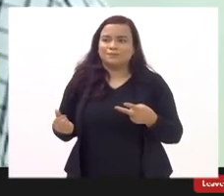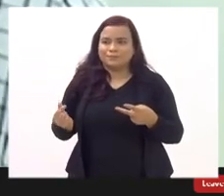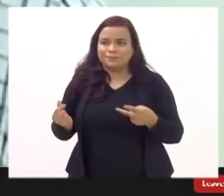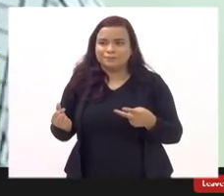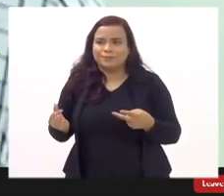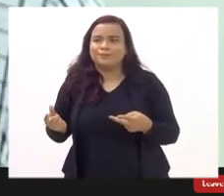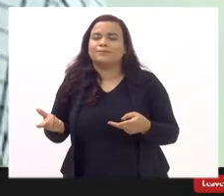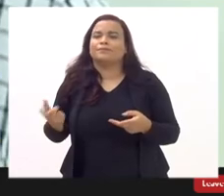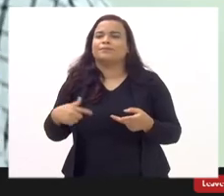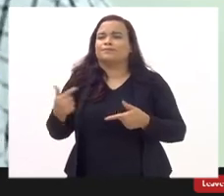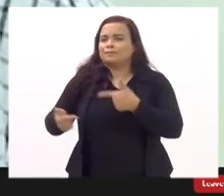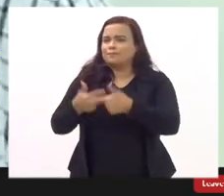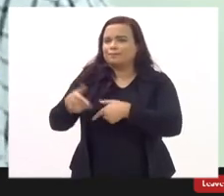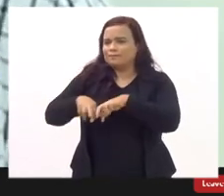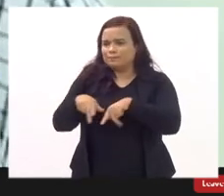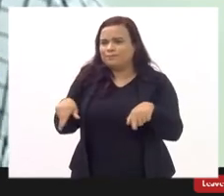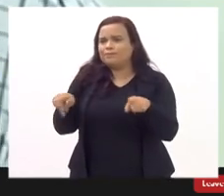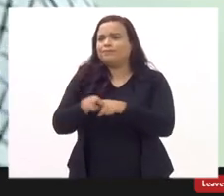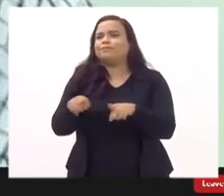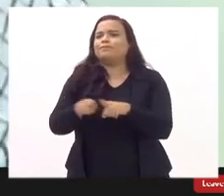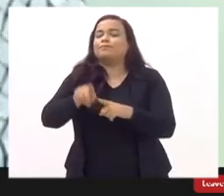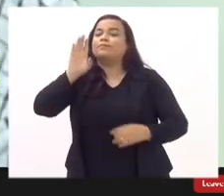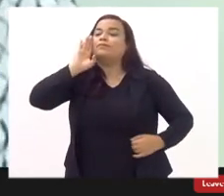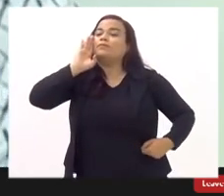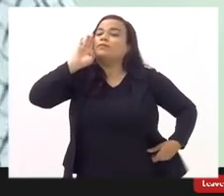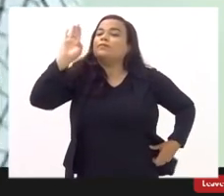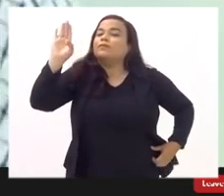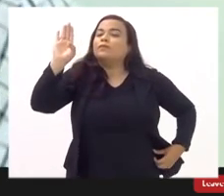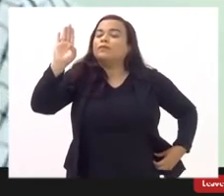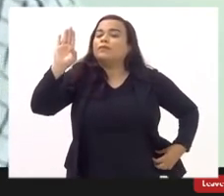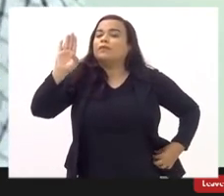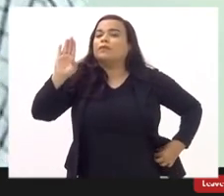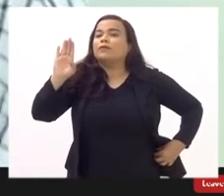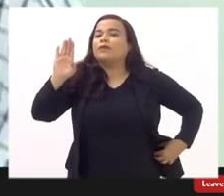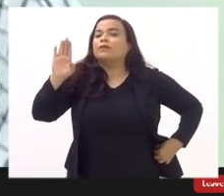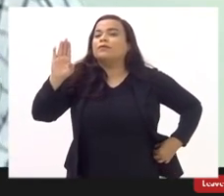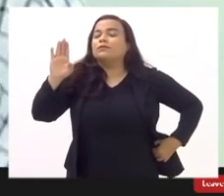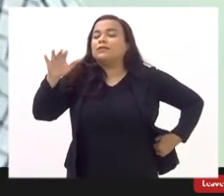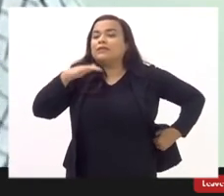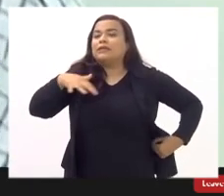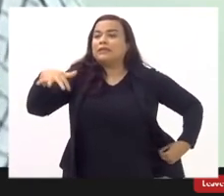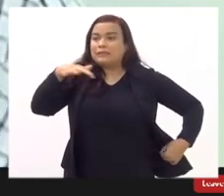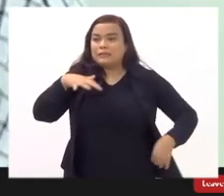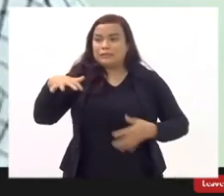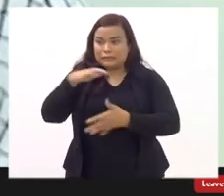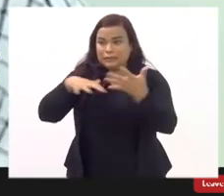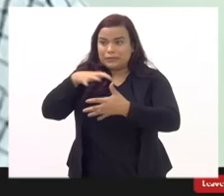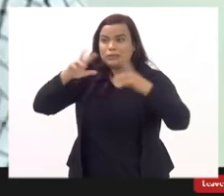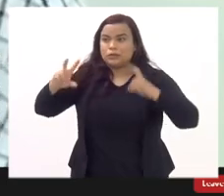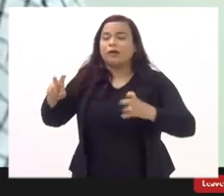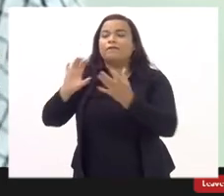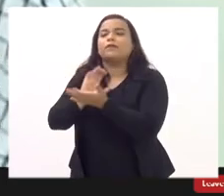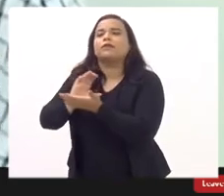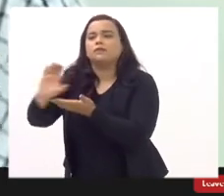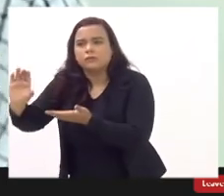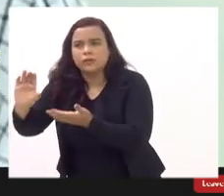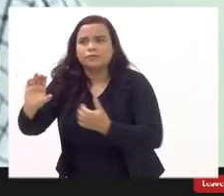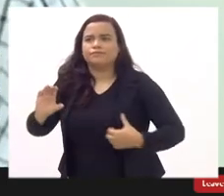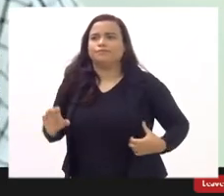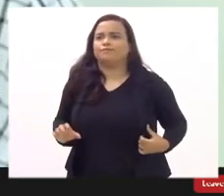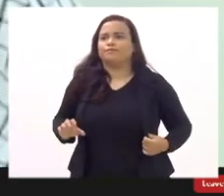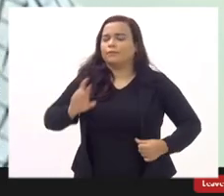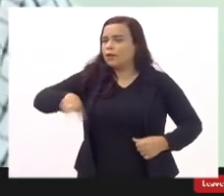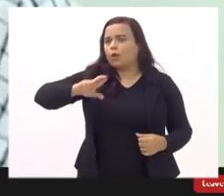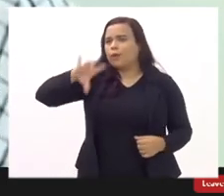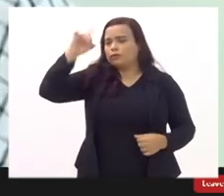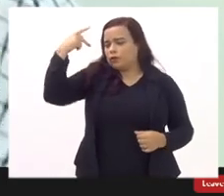custos operacionais e me refiro principalmente, né, à crise de financiamento, que é não só um problema do Estado do Rio,